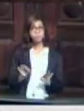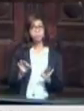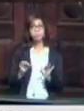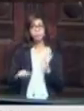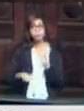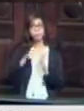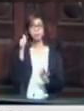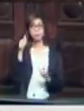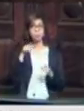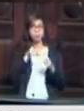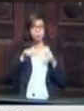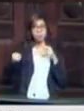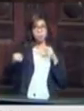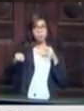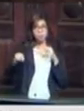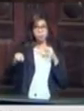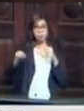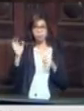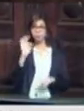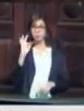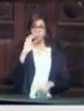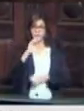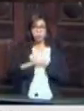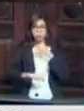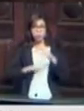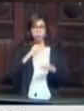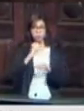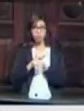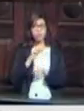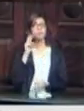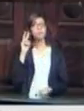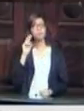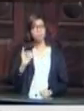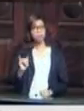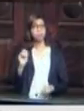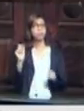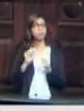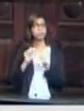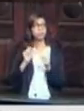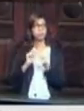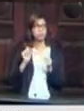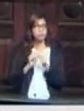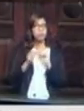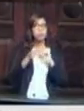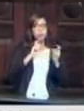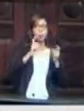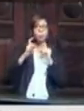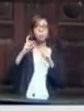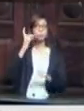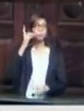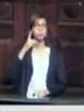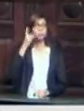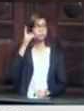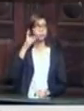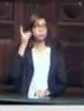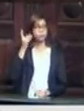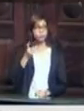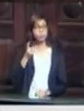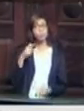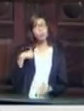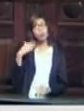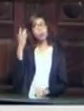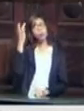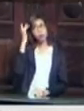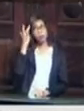de fevereiro será instalada exatamente esta comissão parlamentar de inquérito. Eu